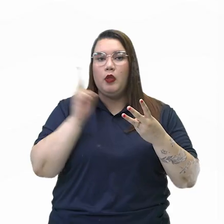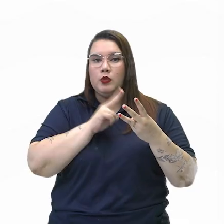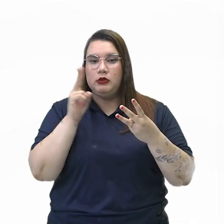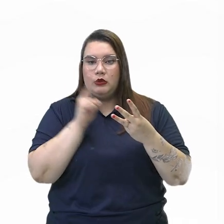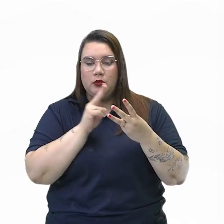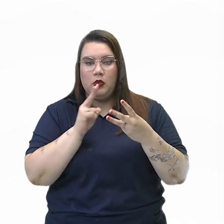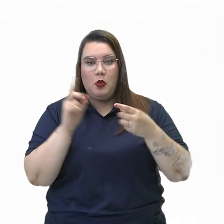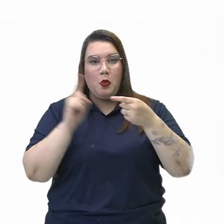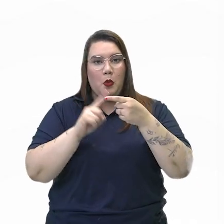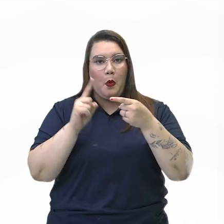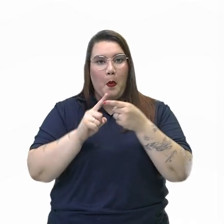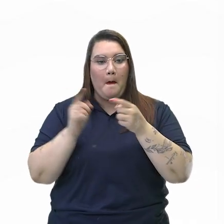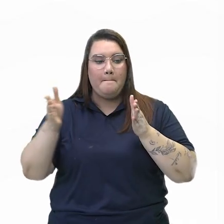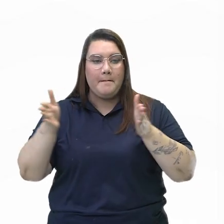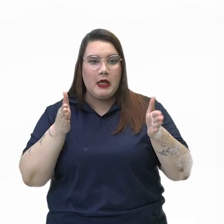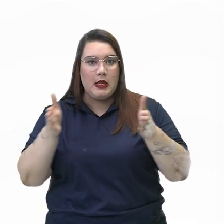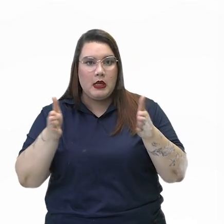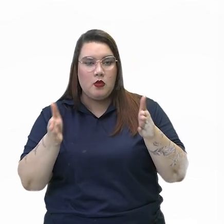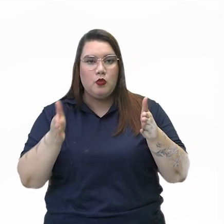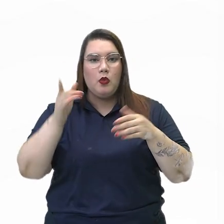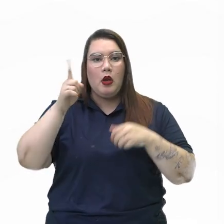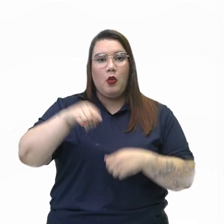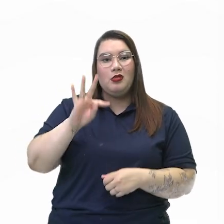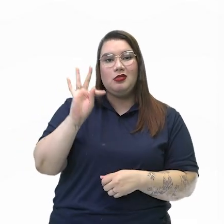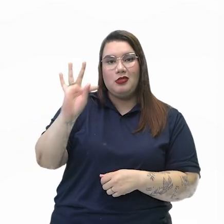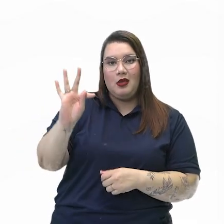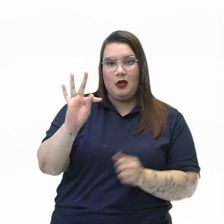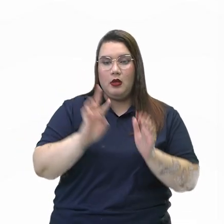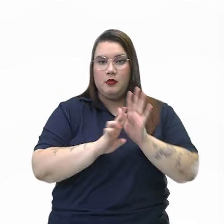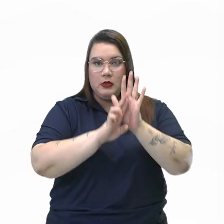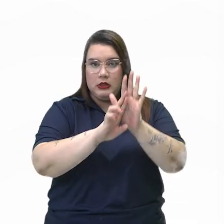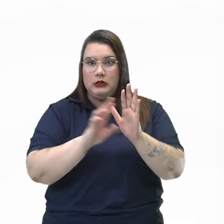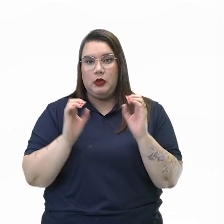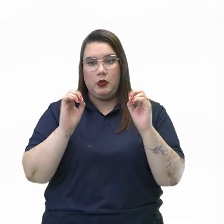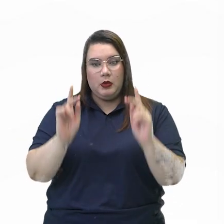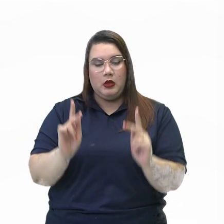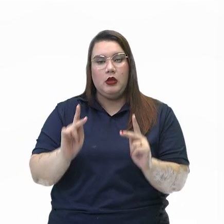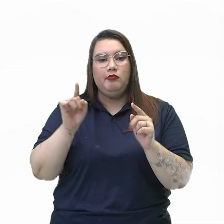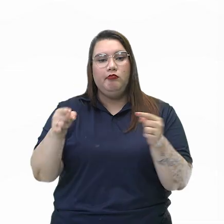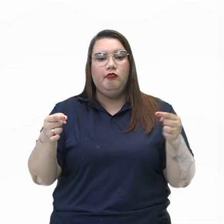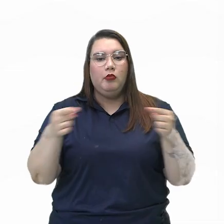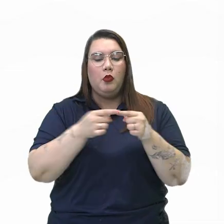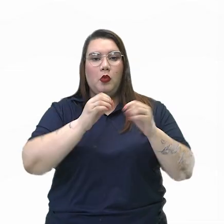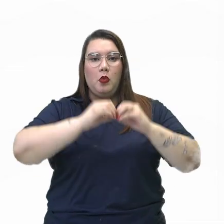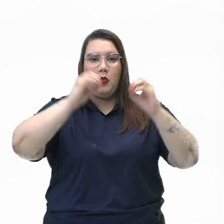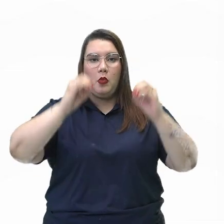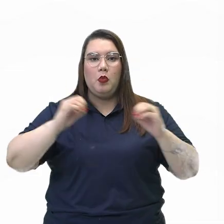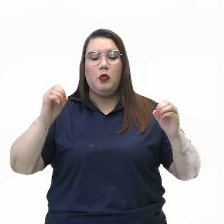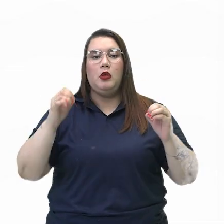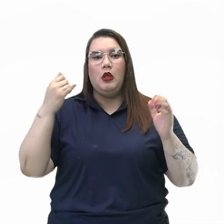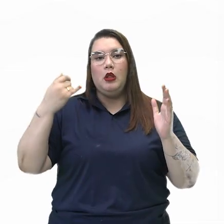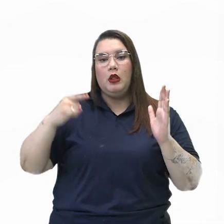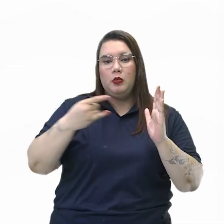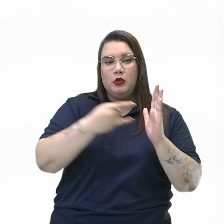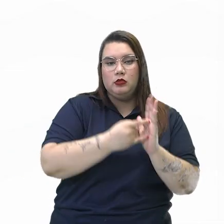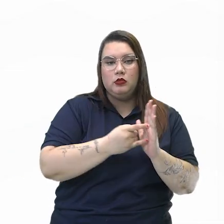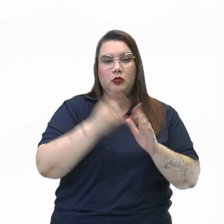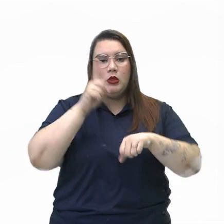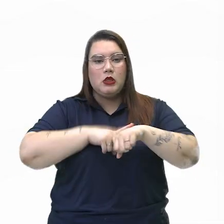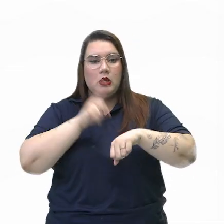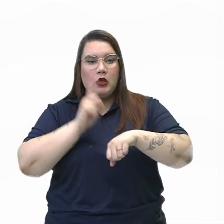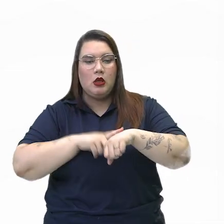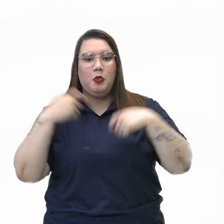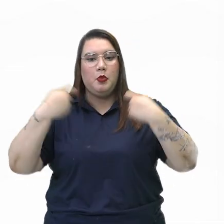de período T da onda eletromagnética o intervalo de tempo necessário